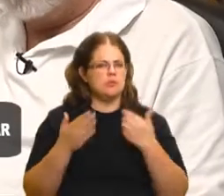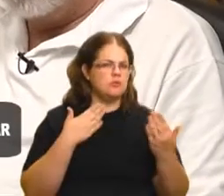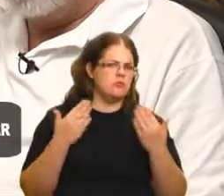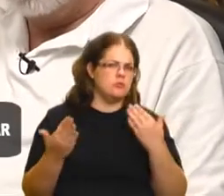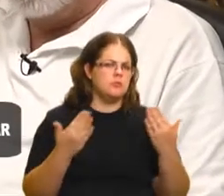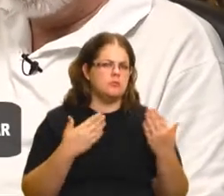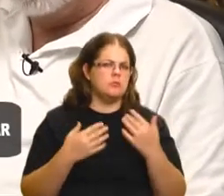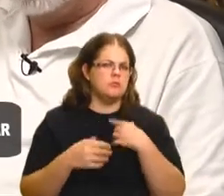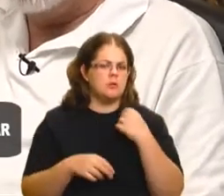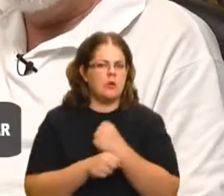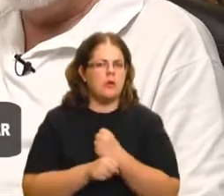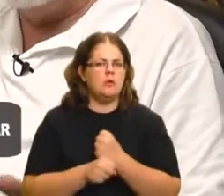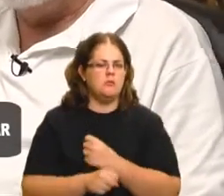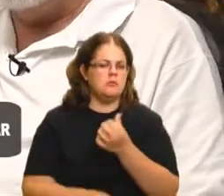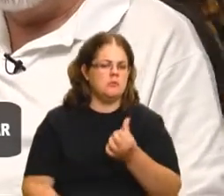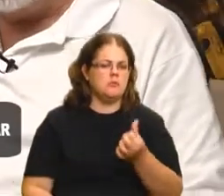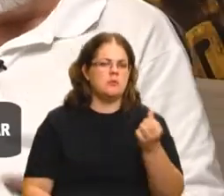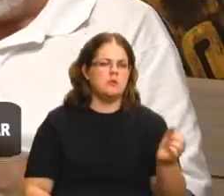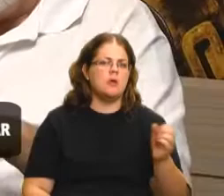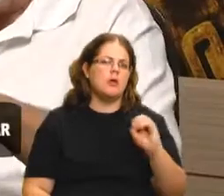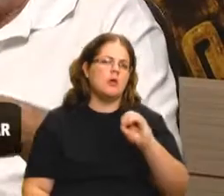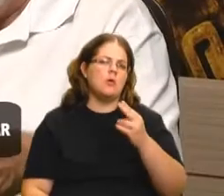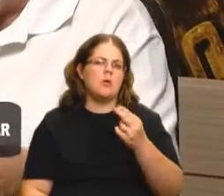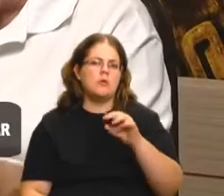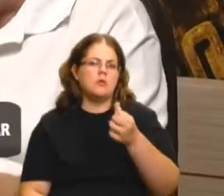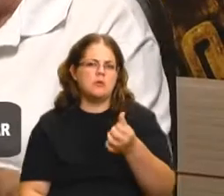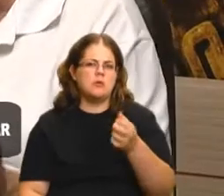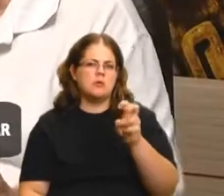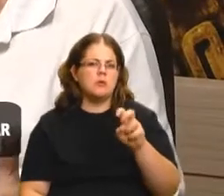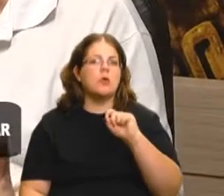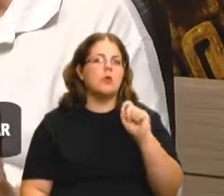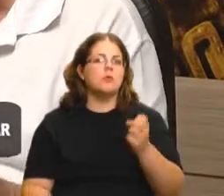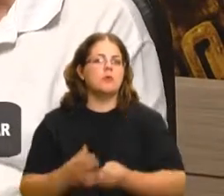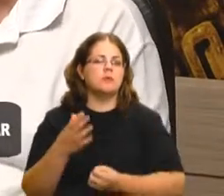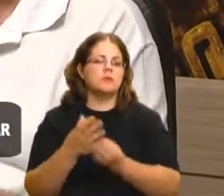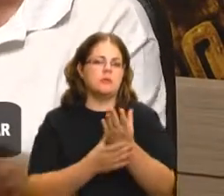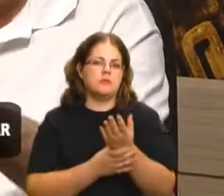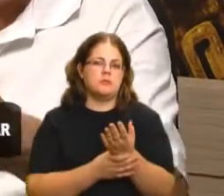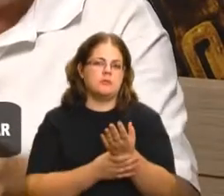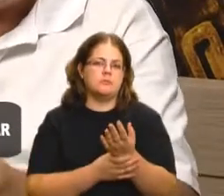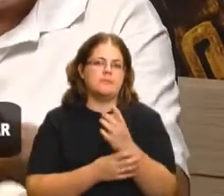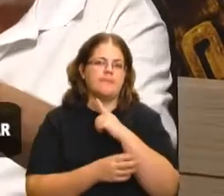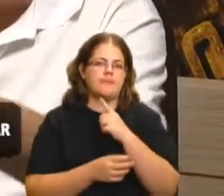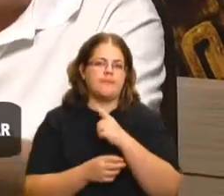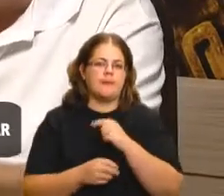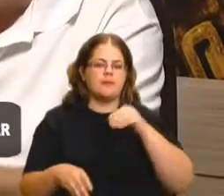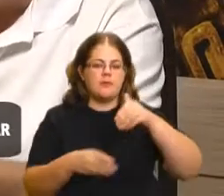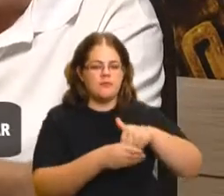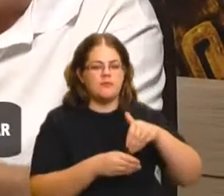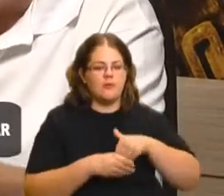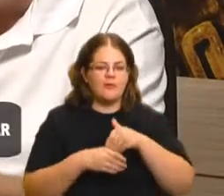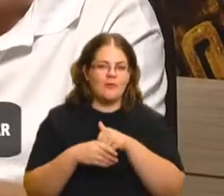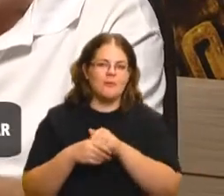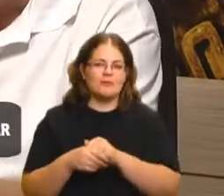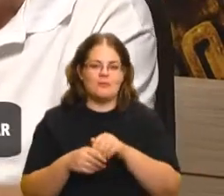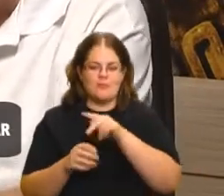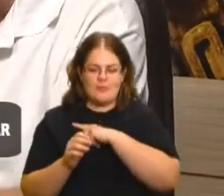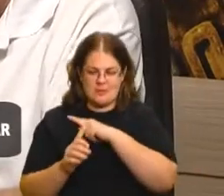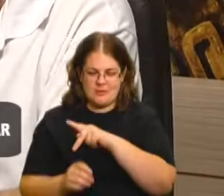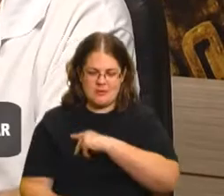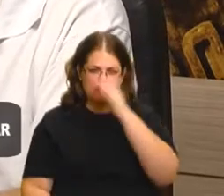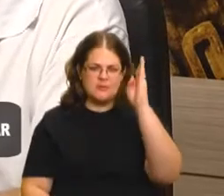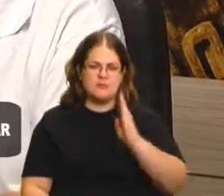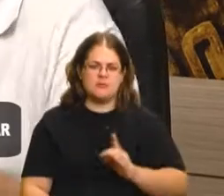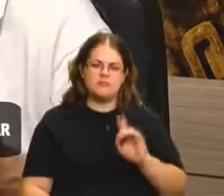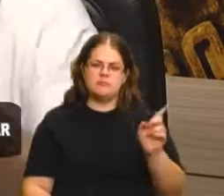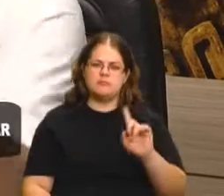até um pouco em dúvida se foi 66 ou final de 65. Mas é nesse período aí, o que aconteceu? Em 65 há eleições de acordo com o cronograma. Não para a presidência